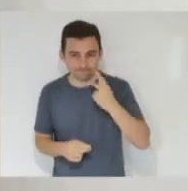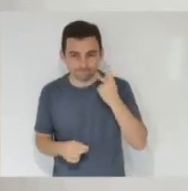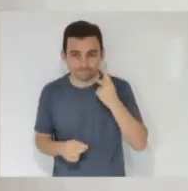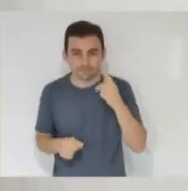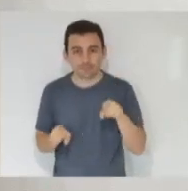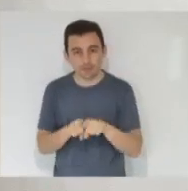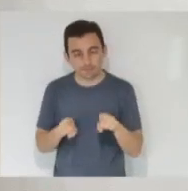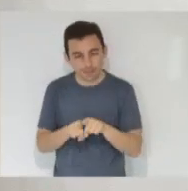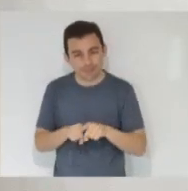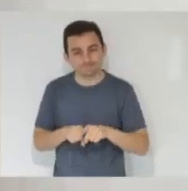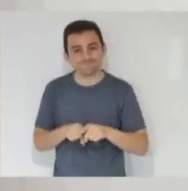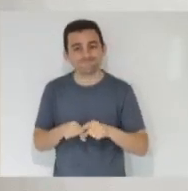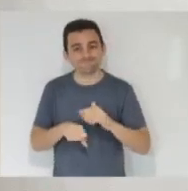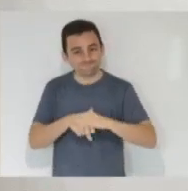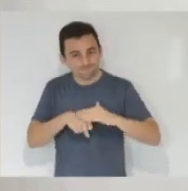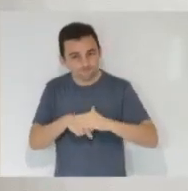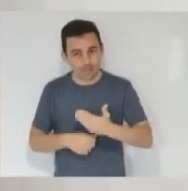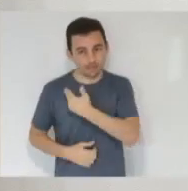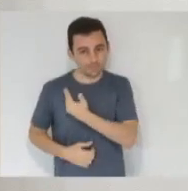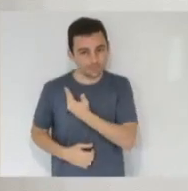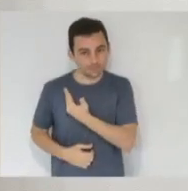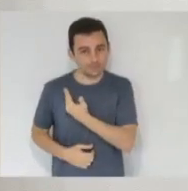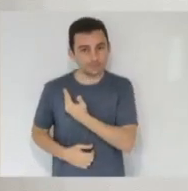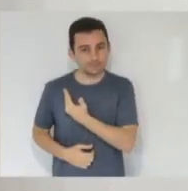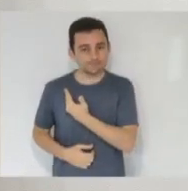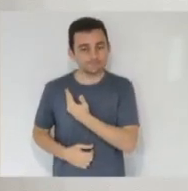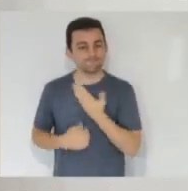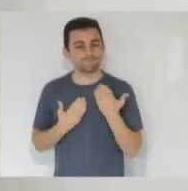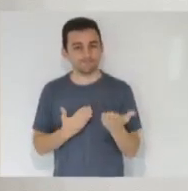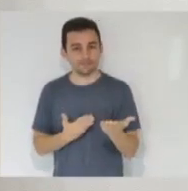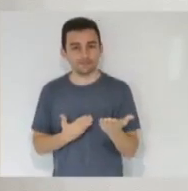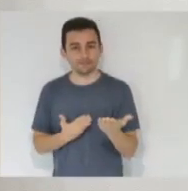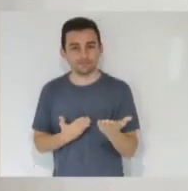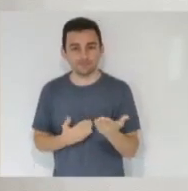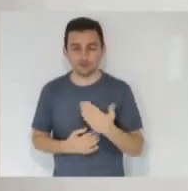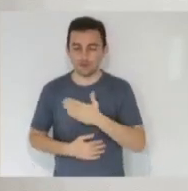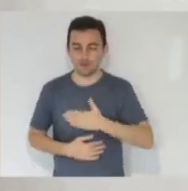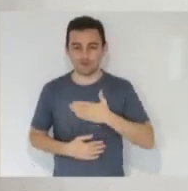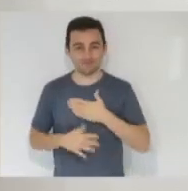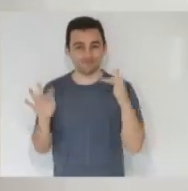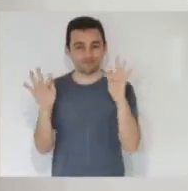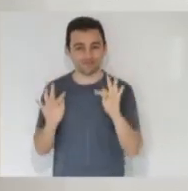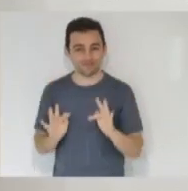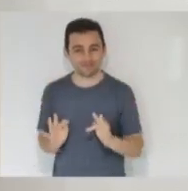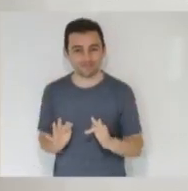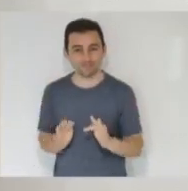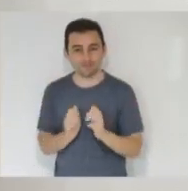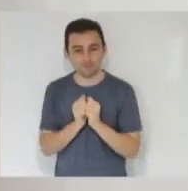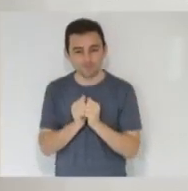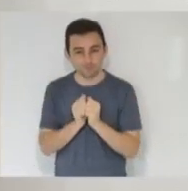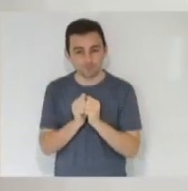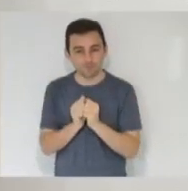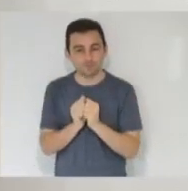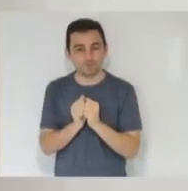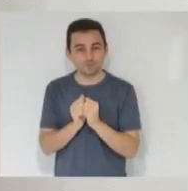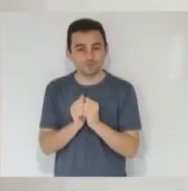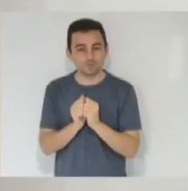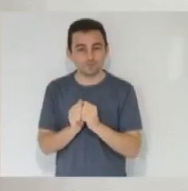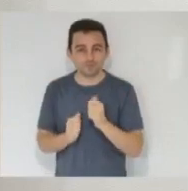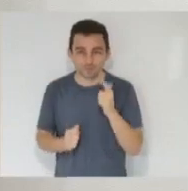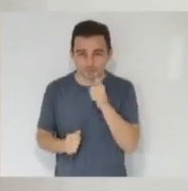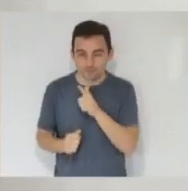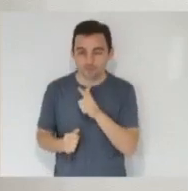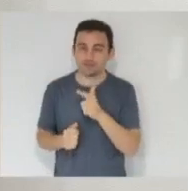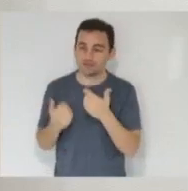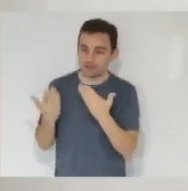também afetiva, de amizade, e que me deixa muito feliz de estarmos aqui hoje trazendo, juntamente com o